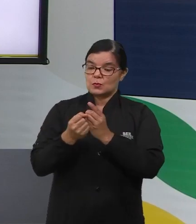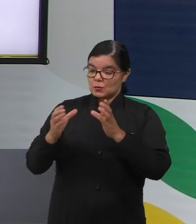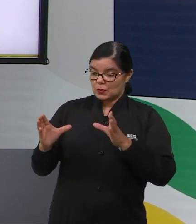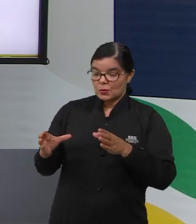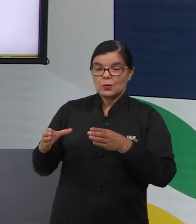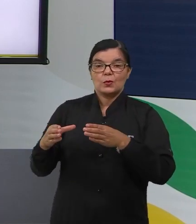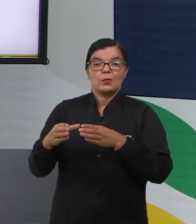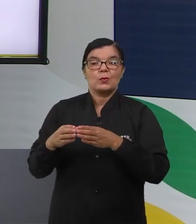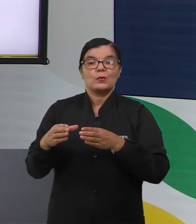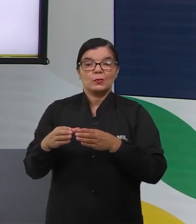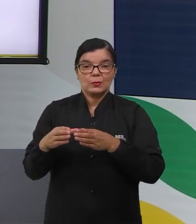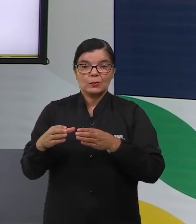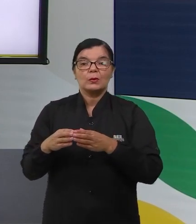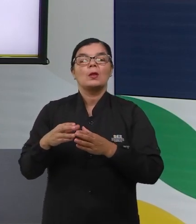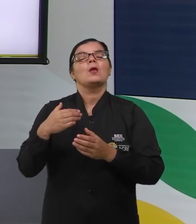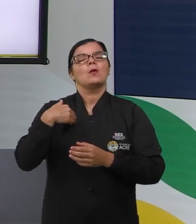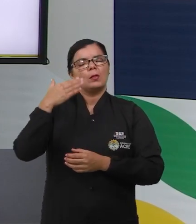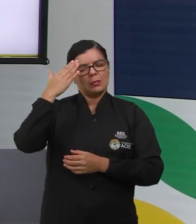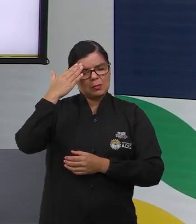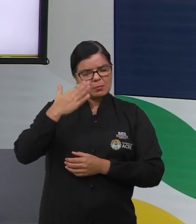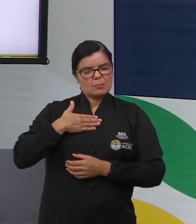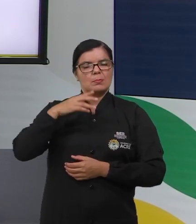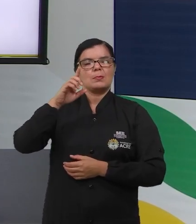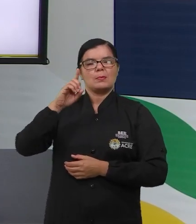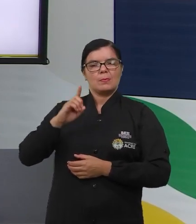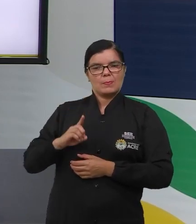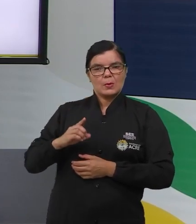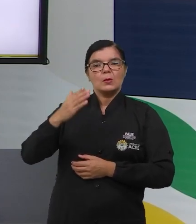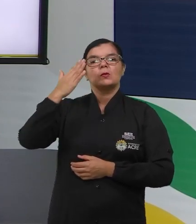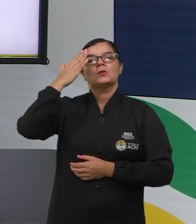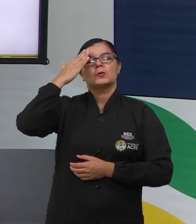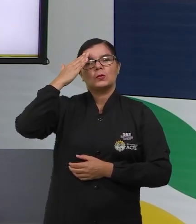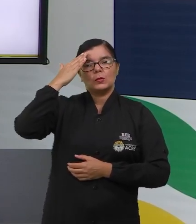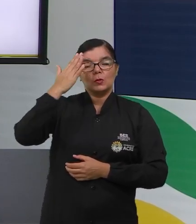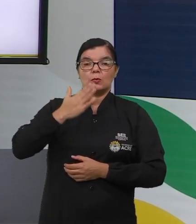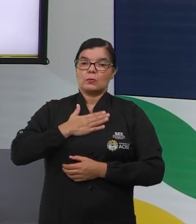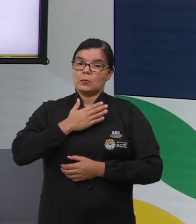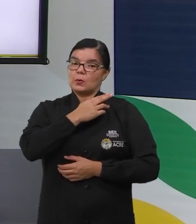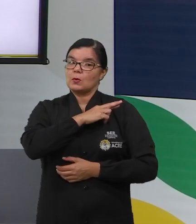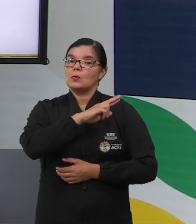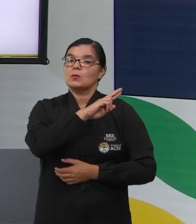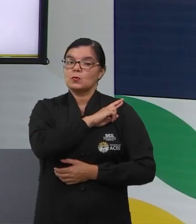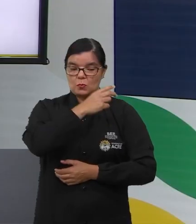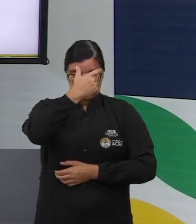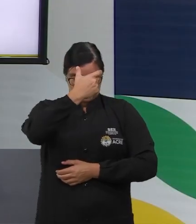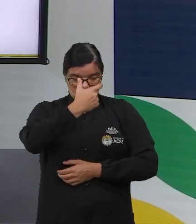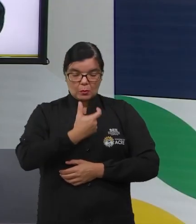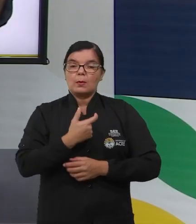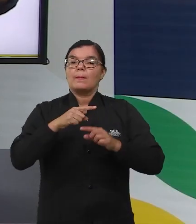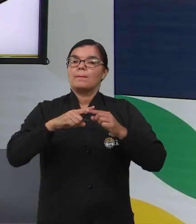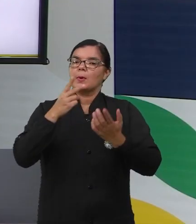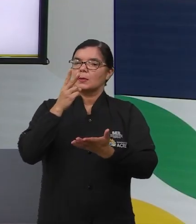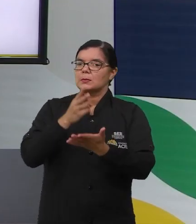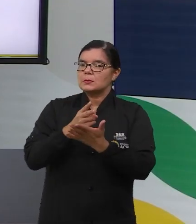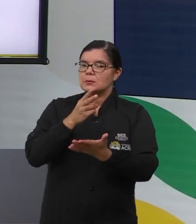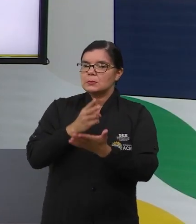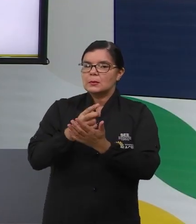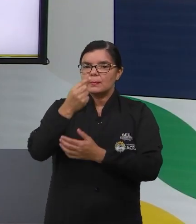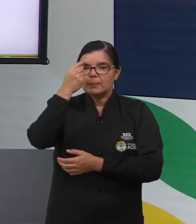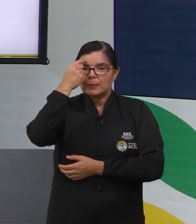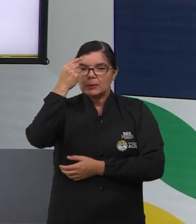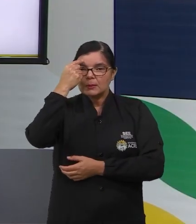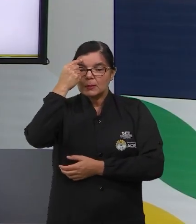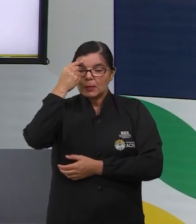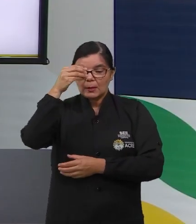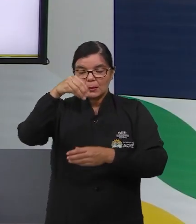coletivos. Eu entendo os meus direitos, eu entendo os meus deveres como indivíduo, mas sempre pensando